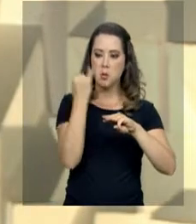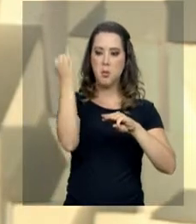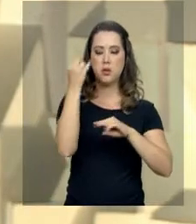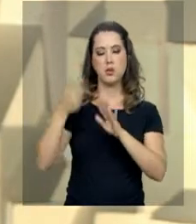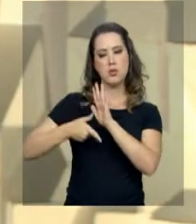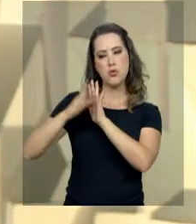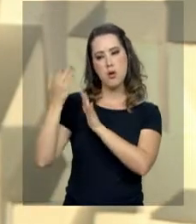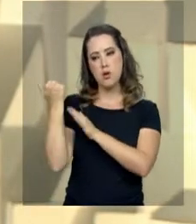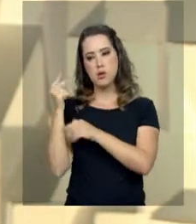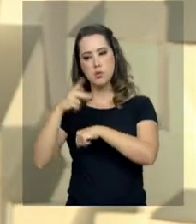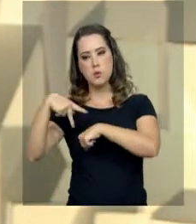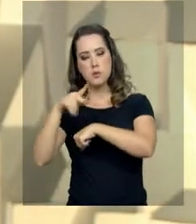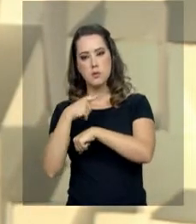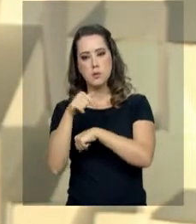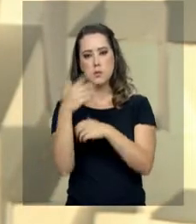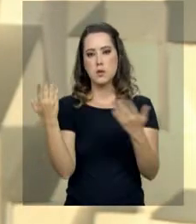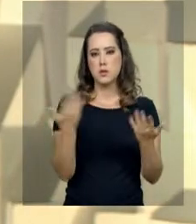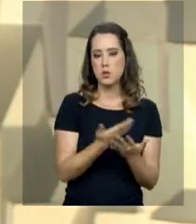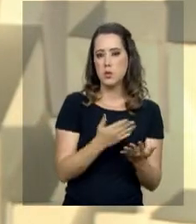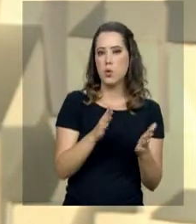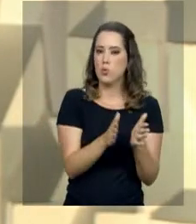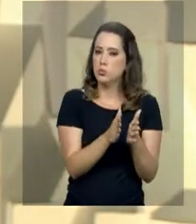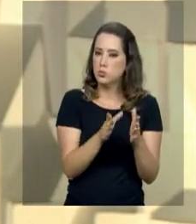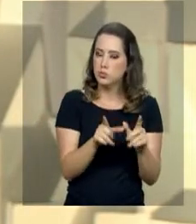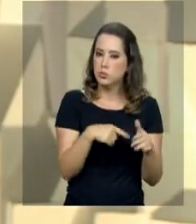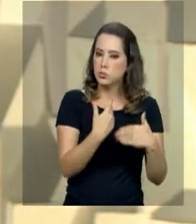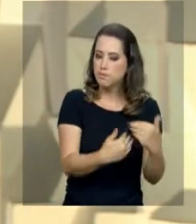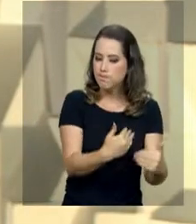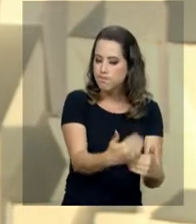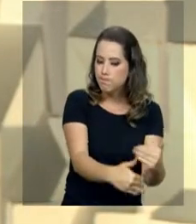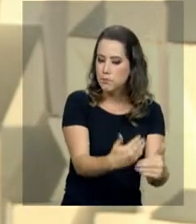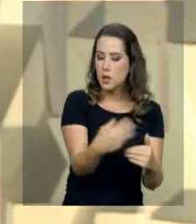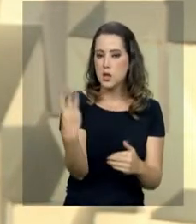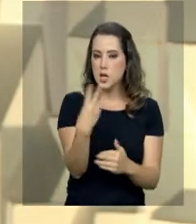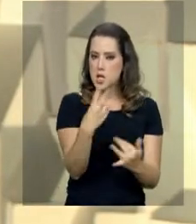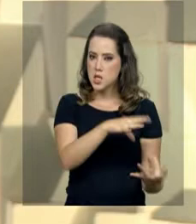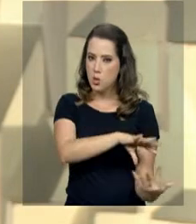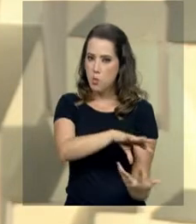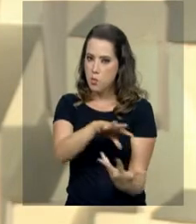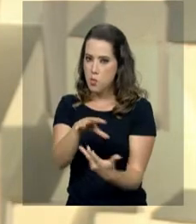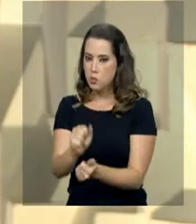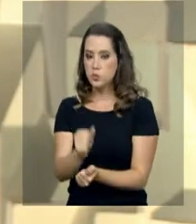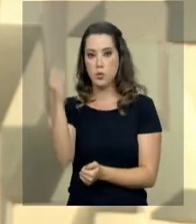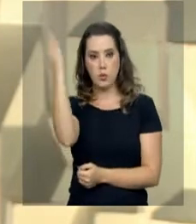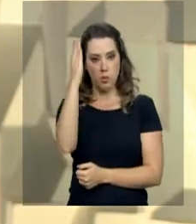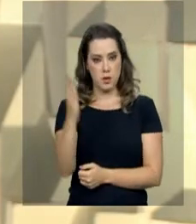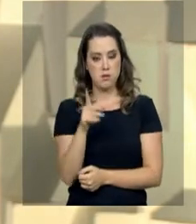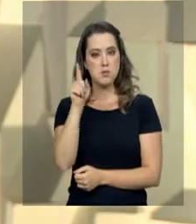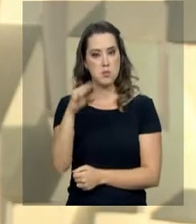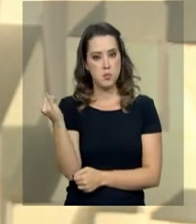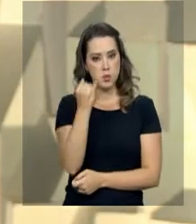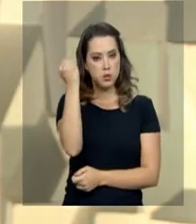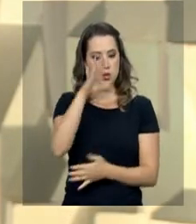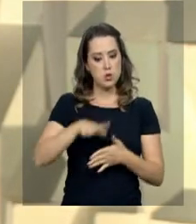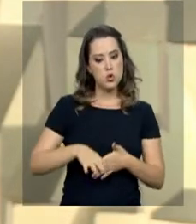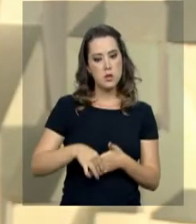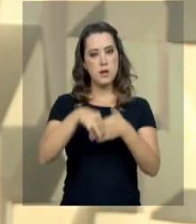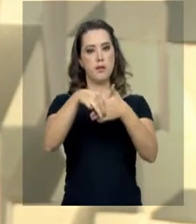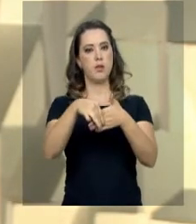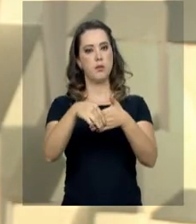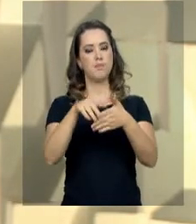o chamado Terceiro Mundo, hoje emergentes, entre os países do Terceiro Mundo, né, o Brasil exercia um papel de liderança,